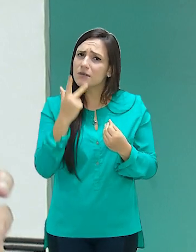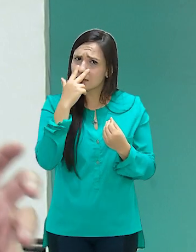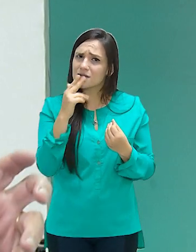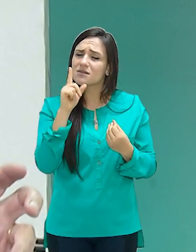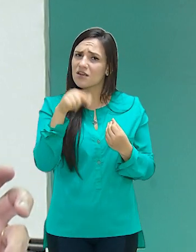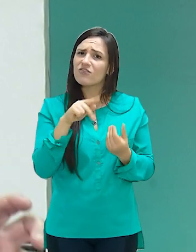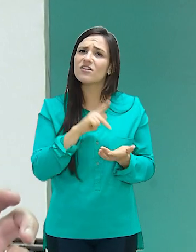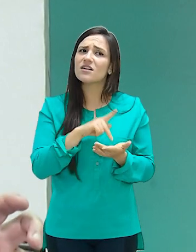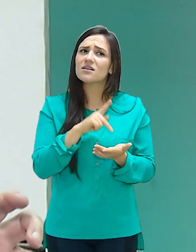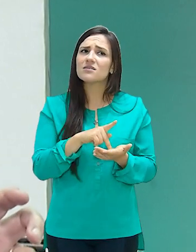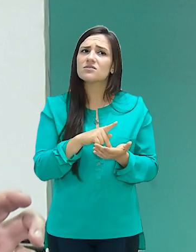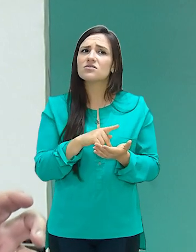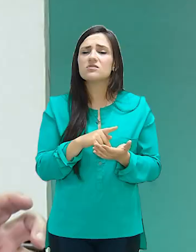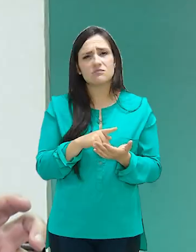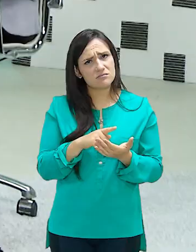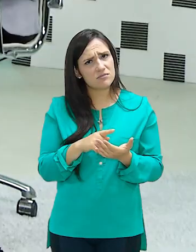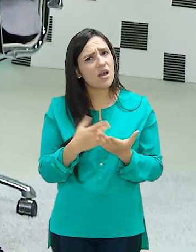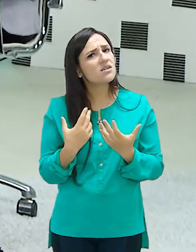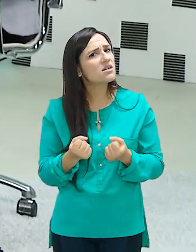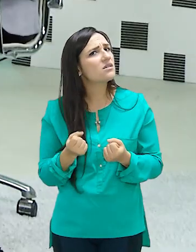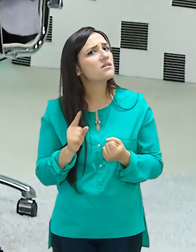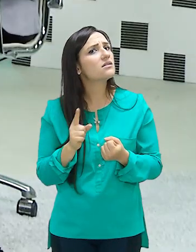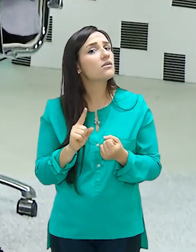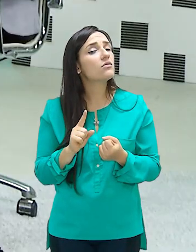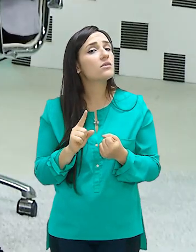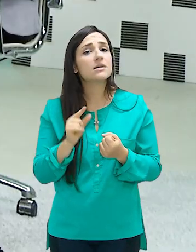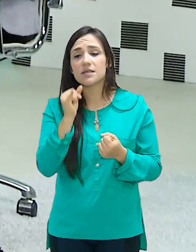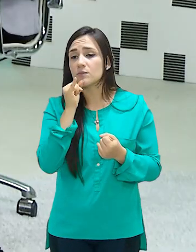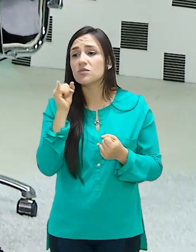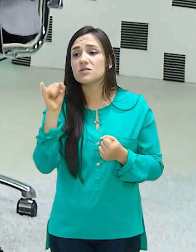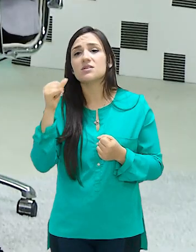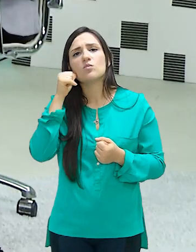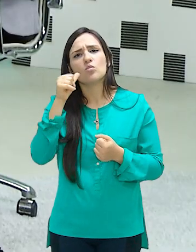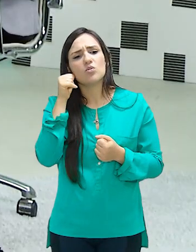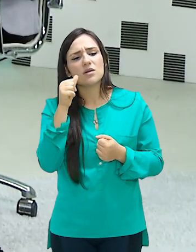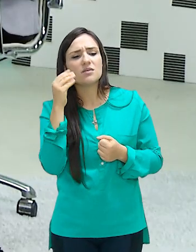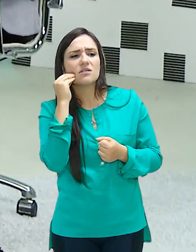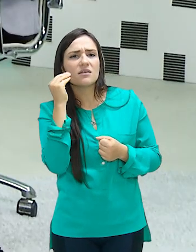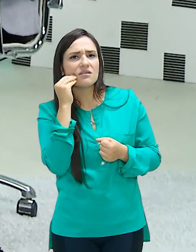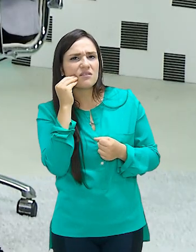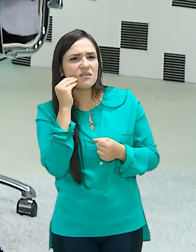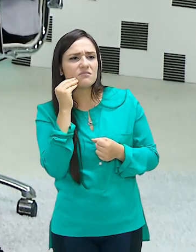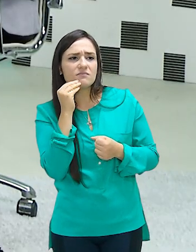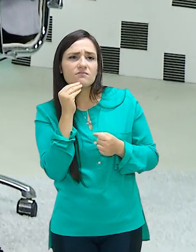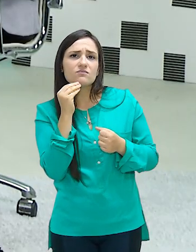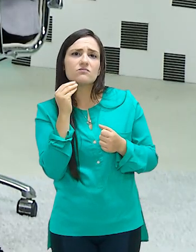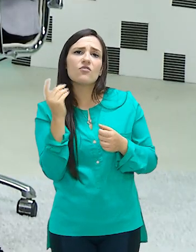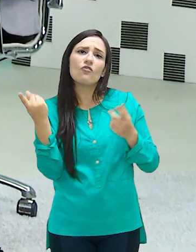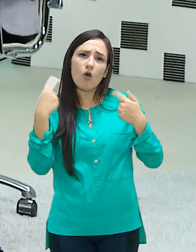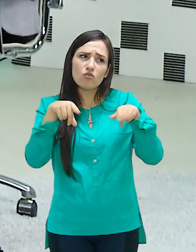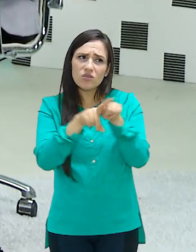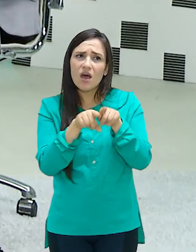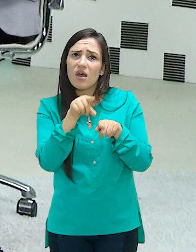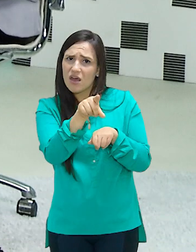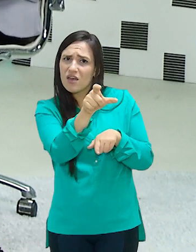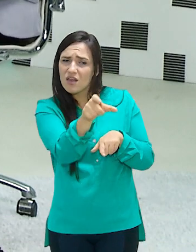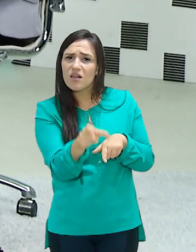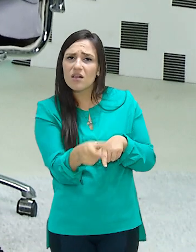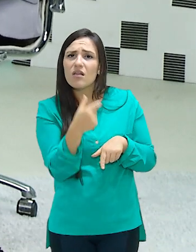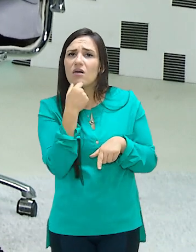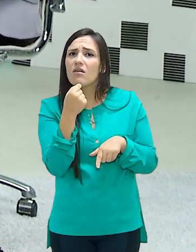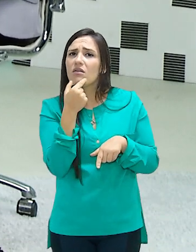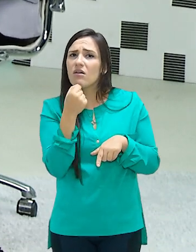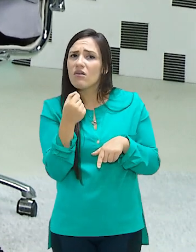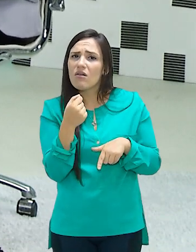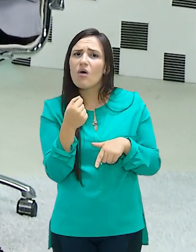praticamente quase uma reconciliação? Ou não? Ele fica com o pé atrás, ele tem que ouvir primeiro, tem que fazer